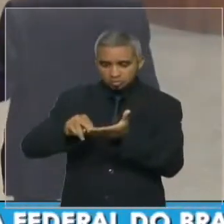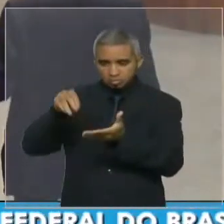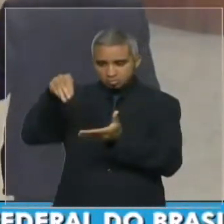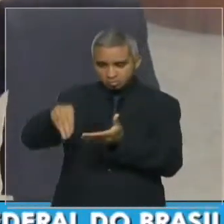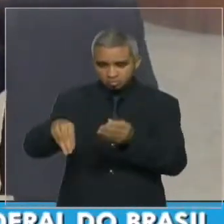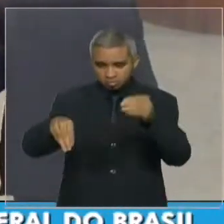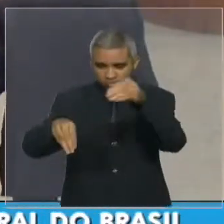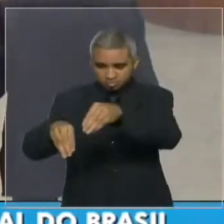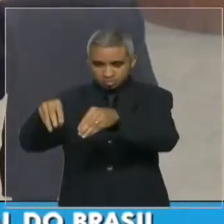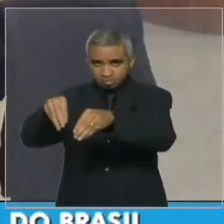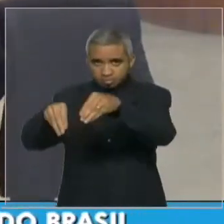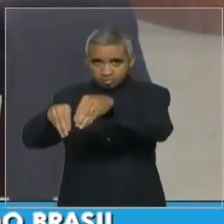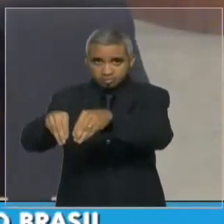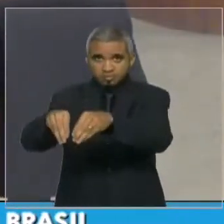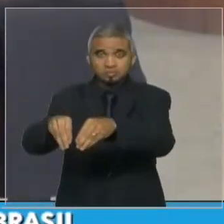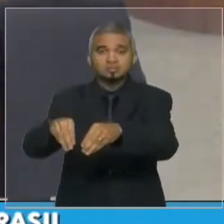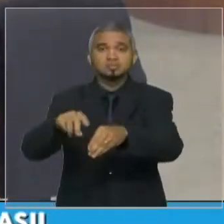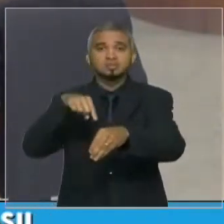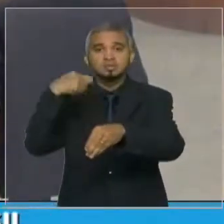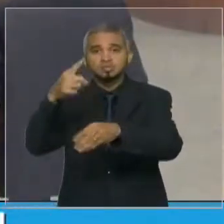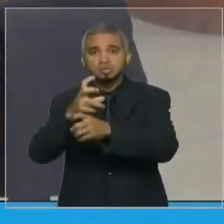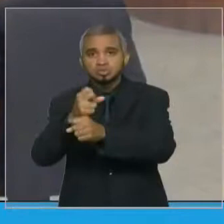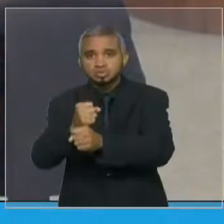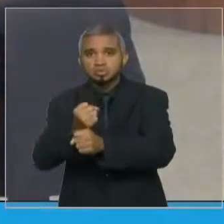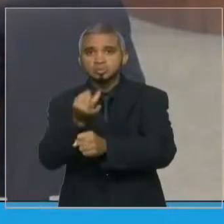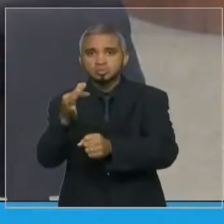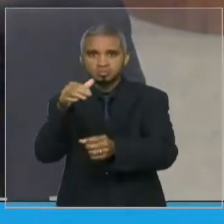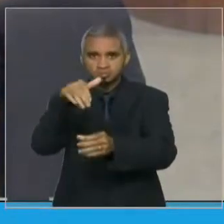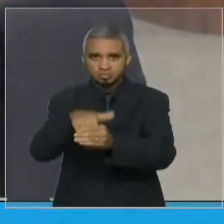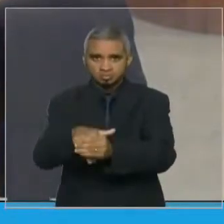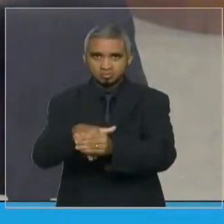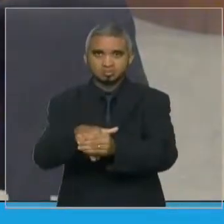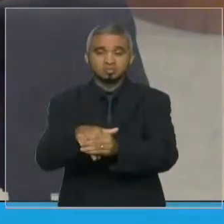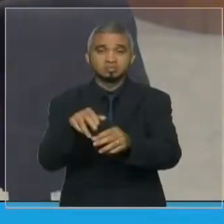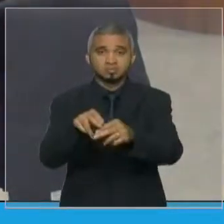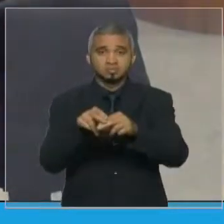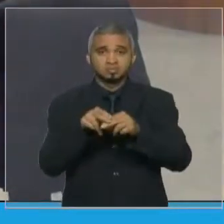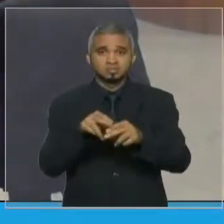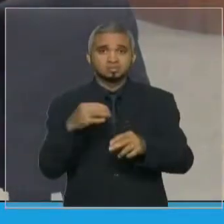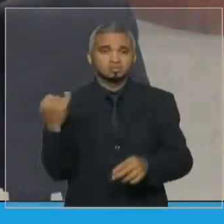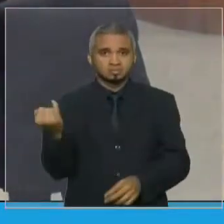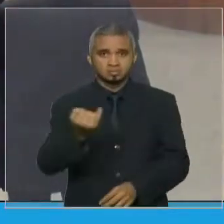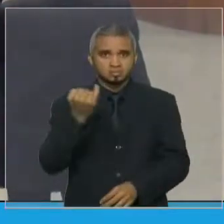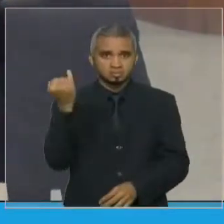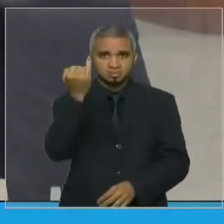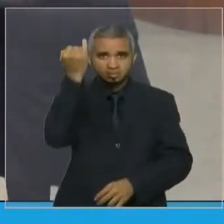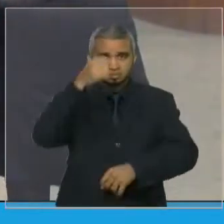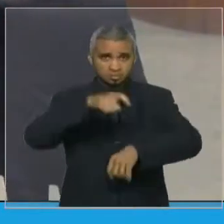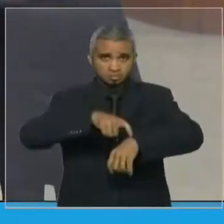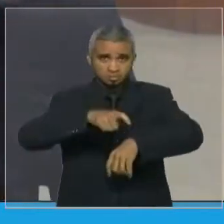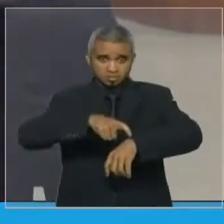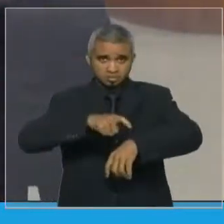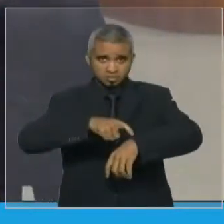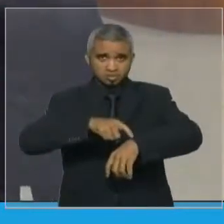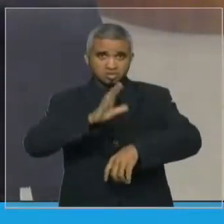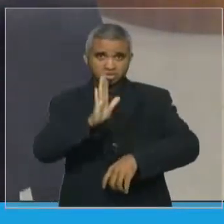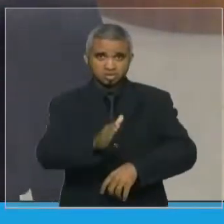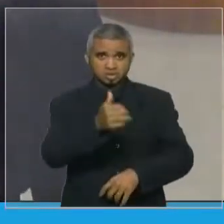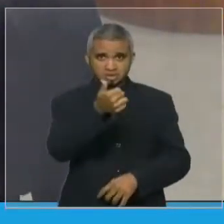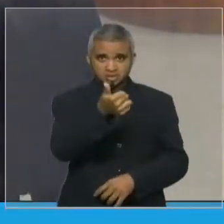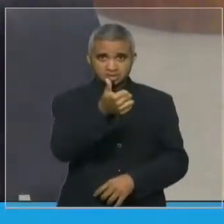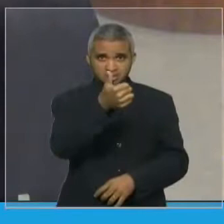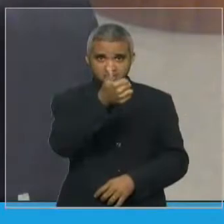próprios servidores. E para representar essa importante celebração, já que se repete há 16